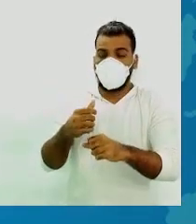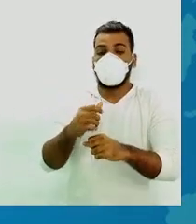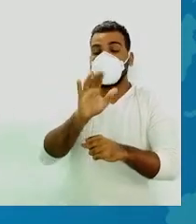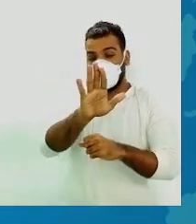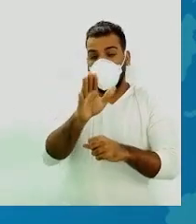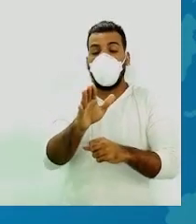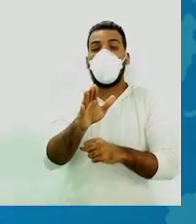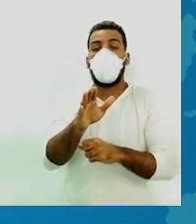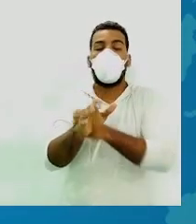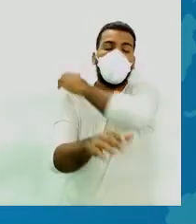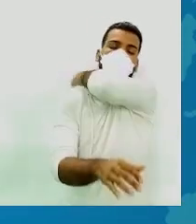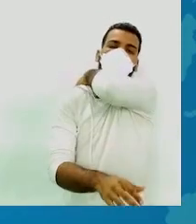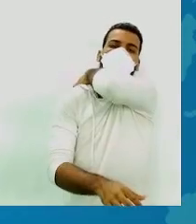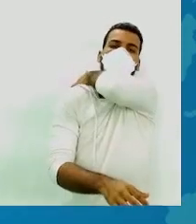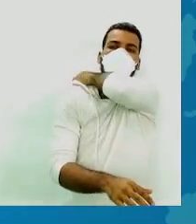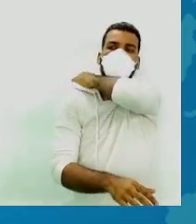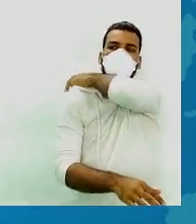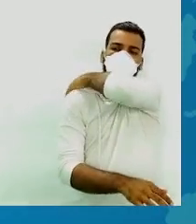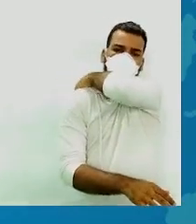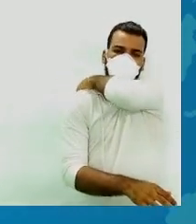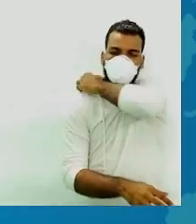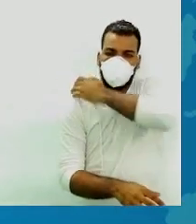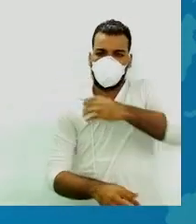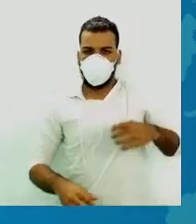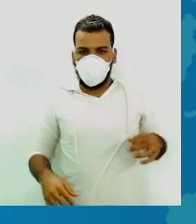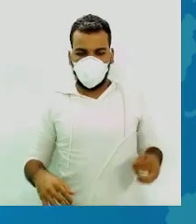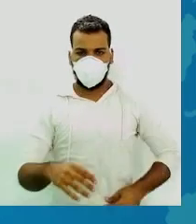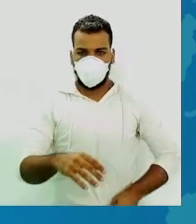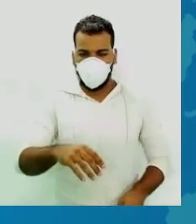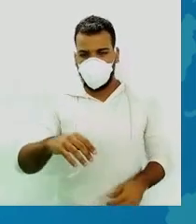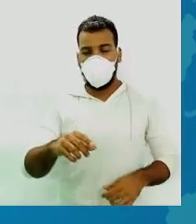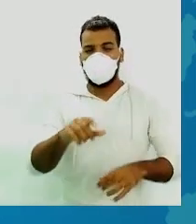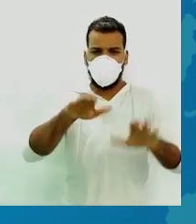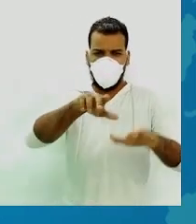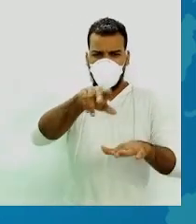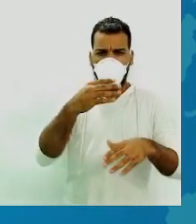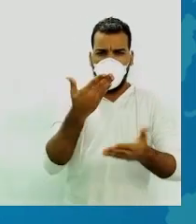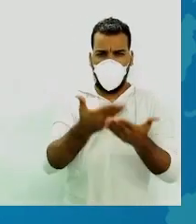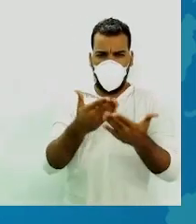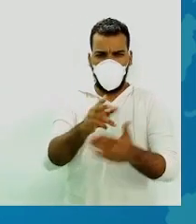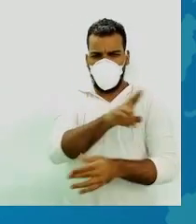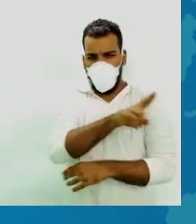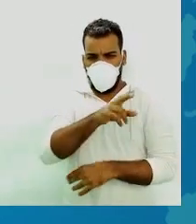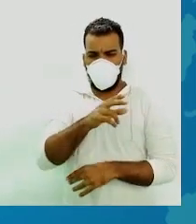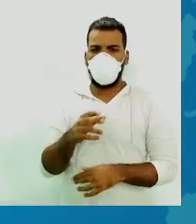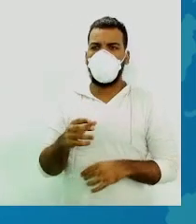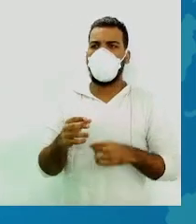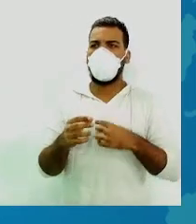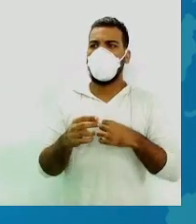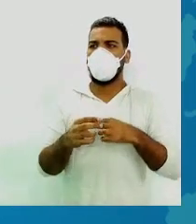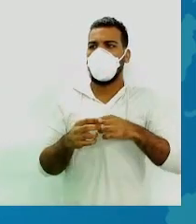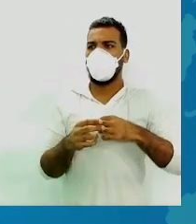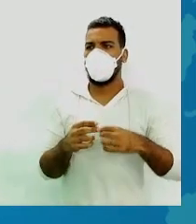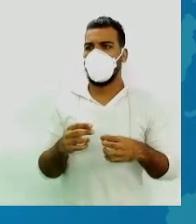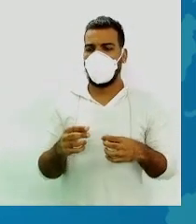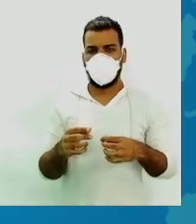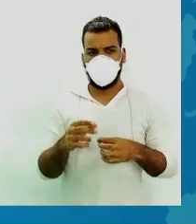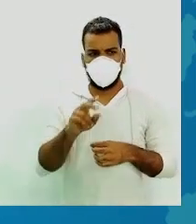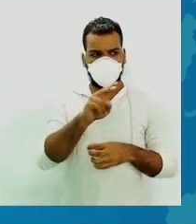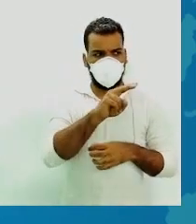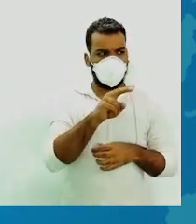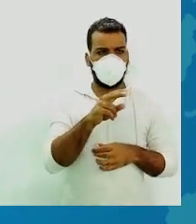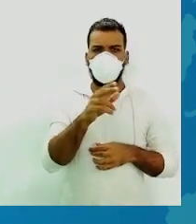que talvez você, quando viu o nome da aula, pensou assim: já vem